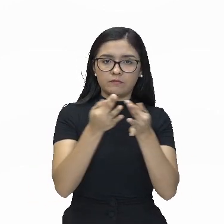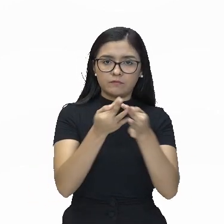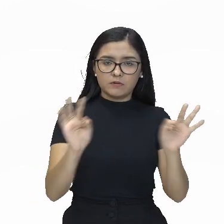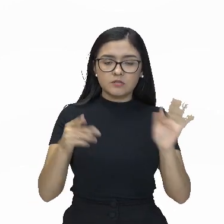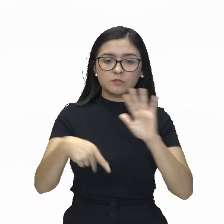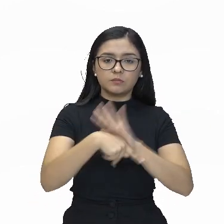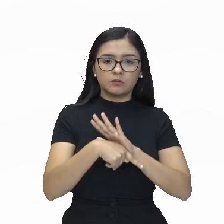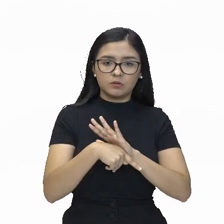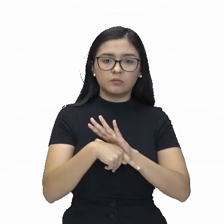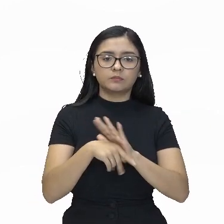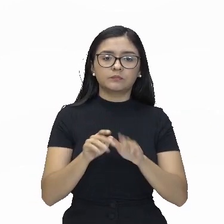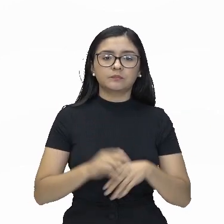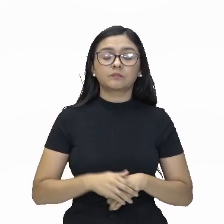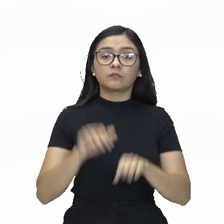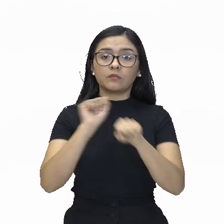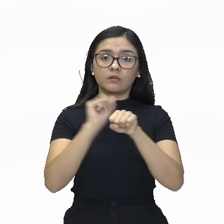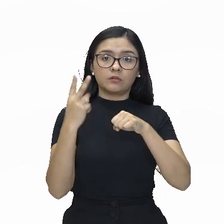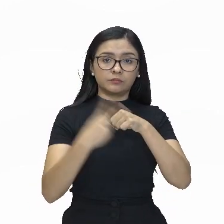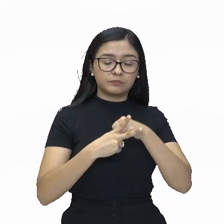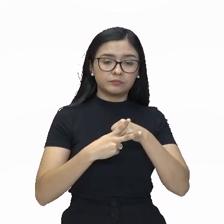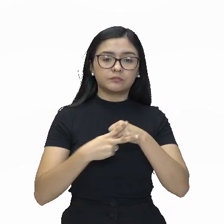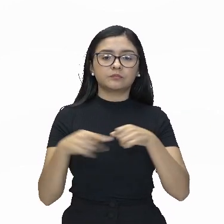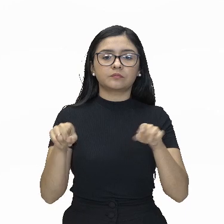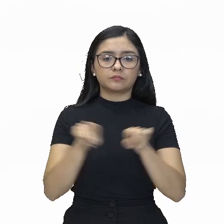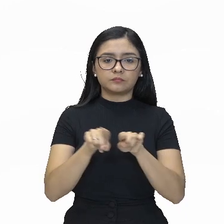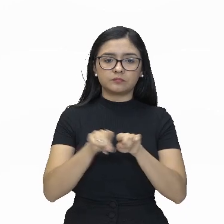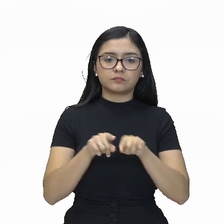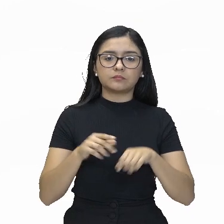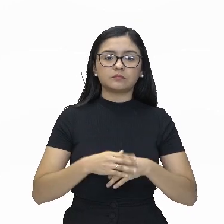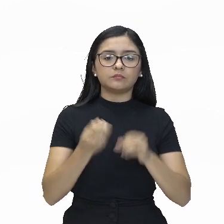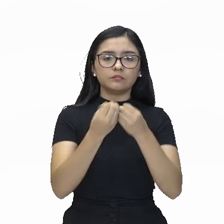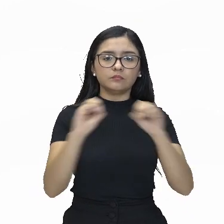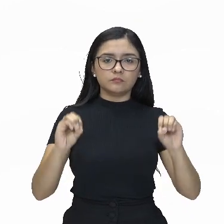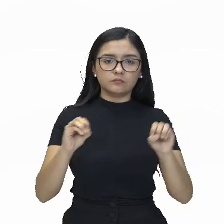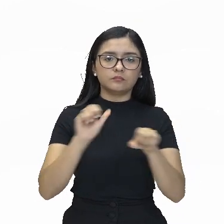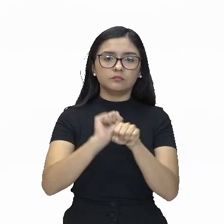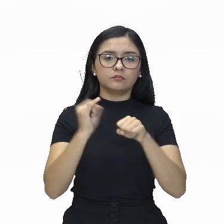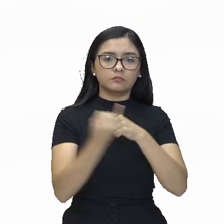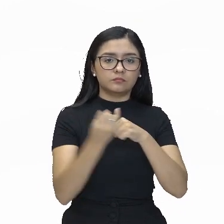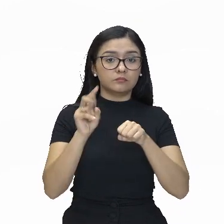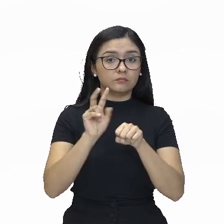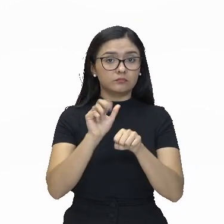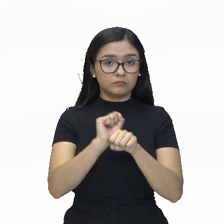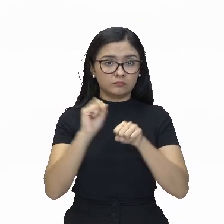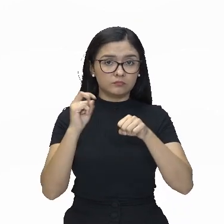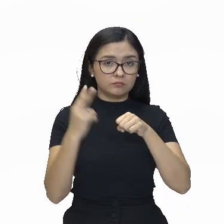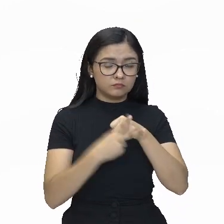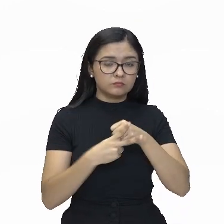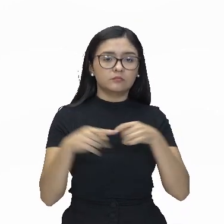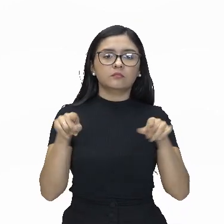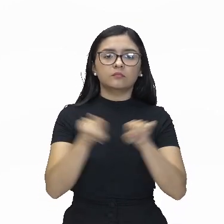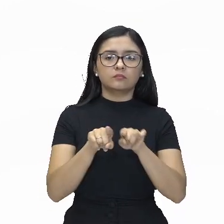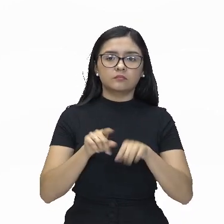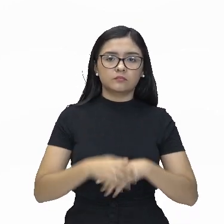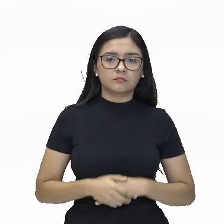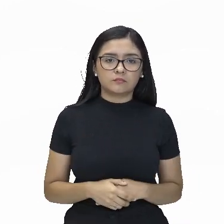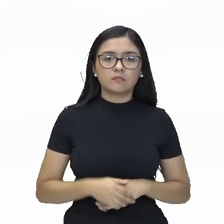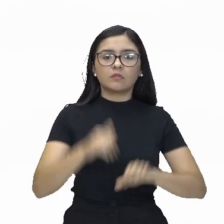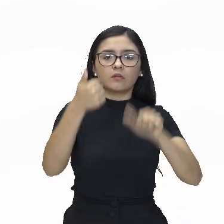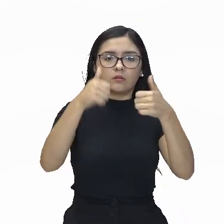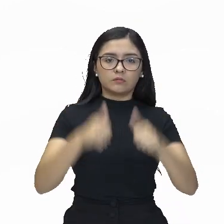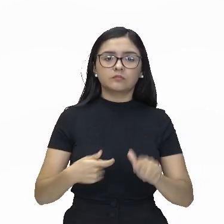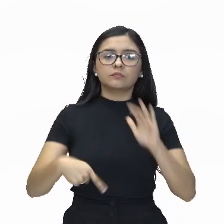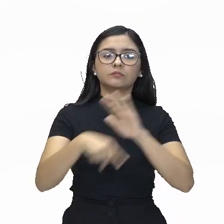adjetivas, advérbios, locuções ou orações adverbiais, apreciação, avaliação